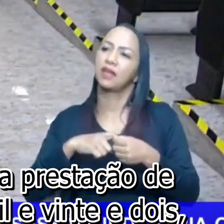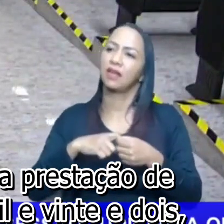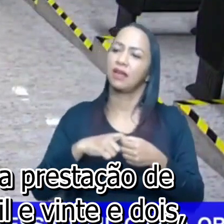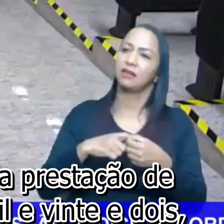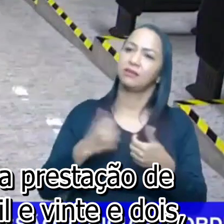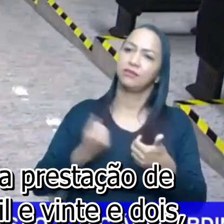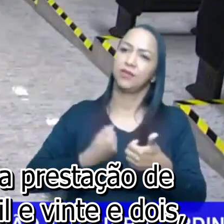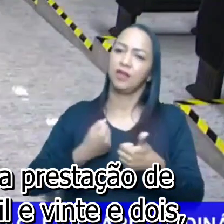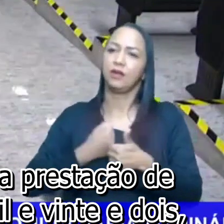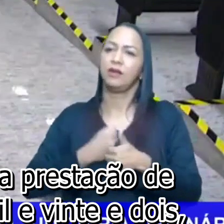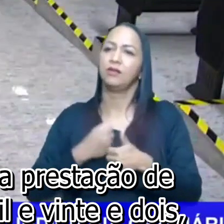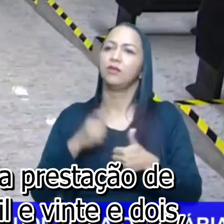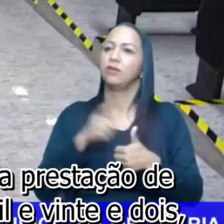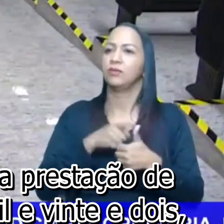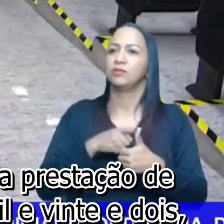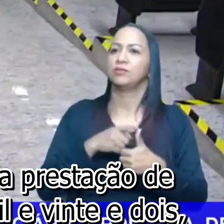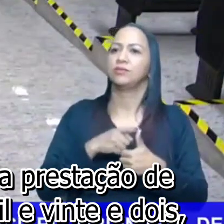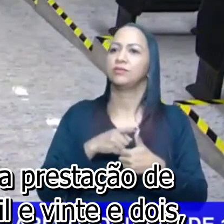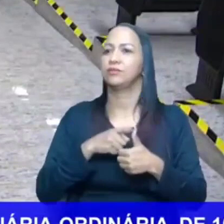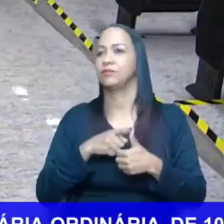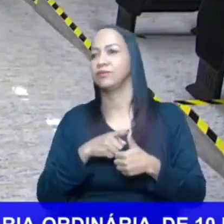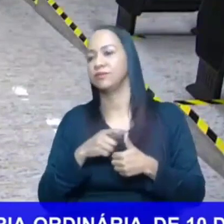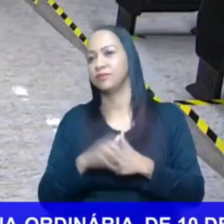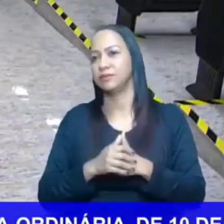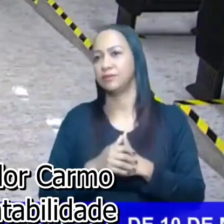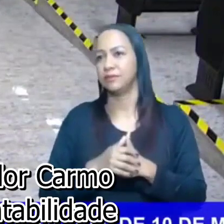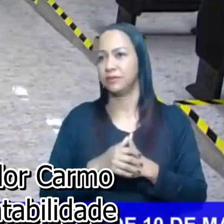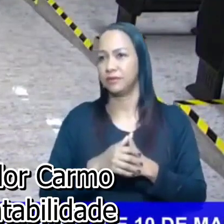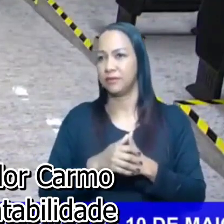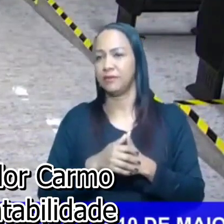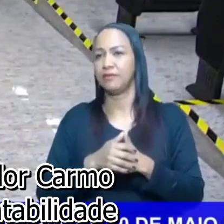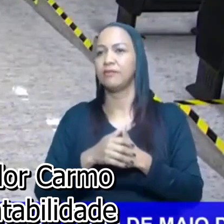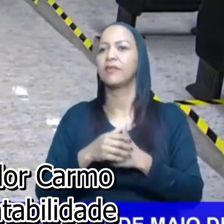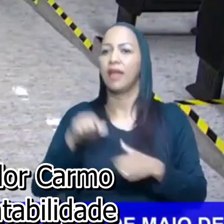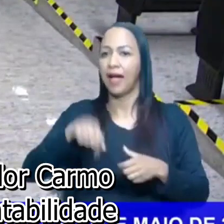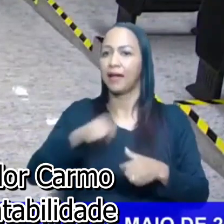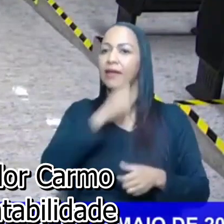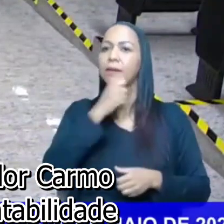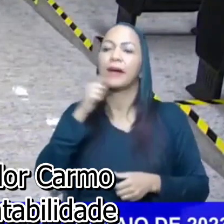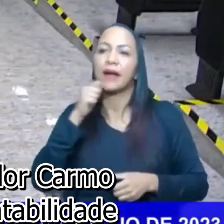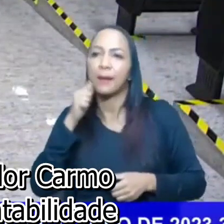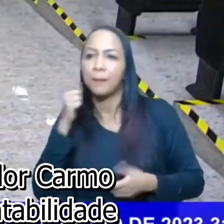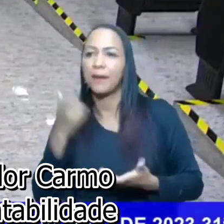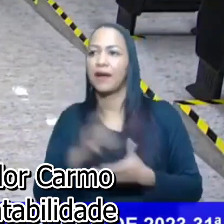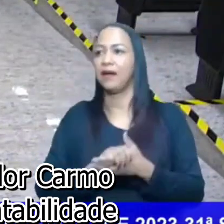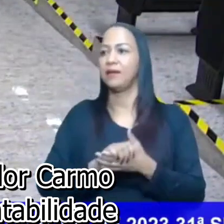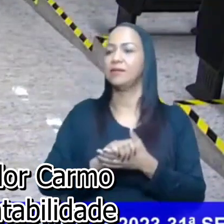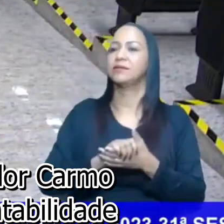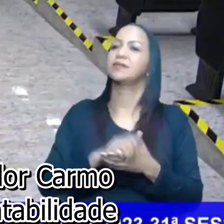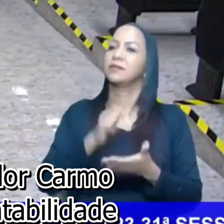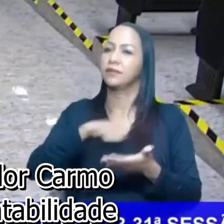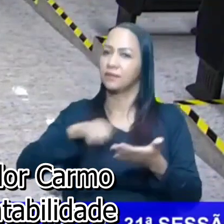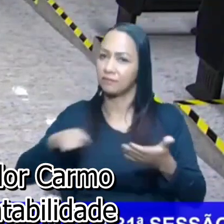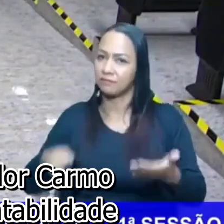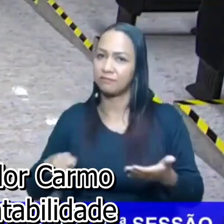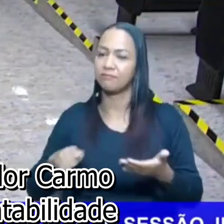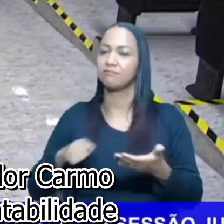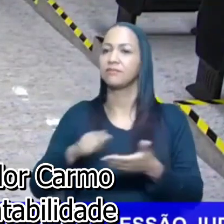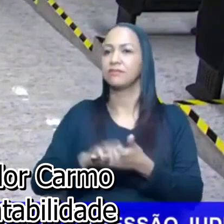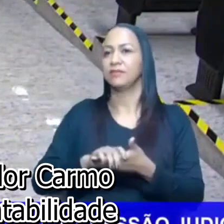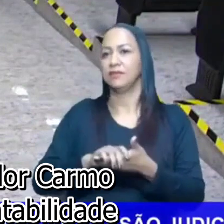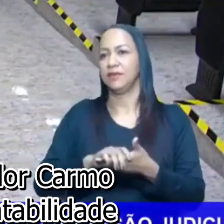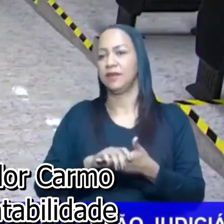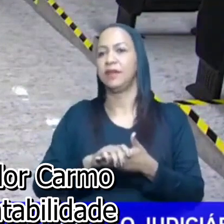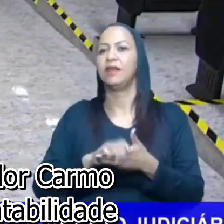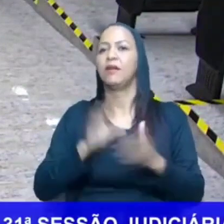eleitorais 060-1330 de 2022. A origem é Macapá, o relator é o desembargador Carmo Antônio, o interessado é o Partido